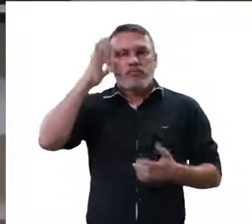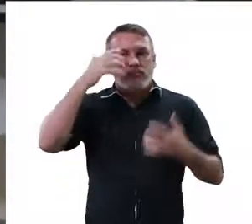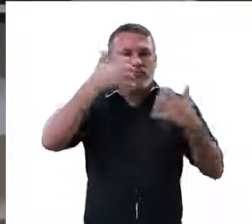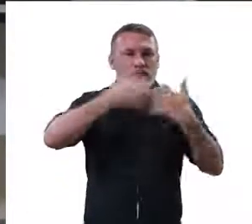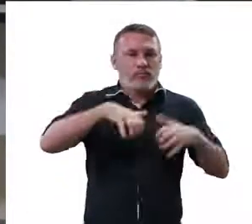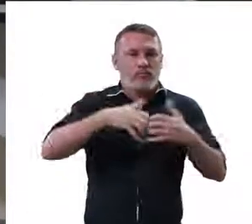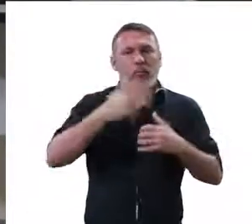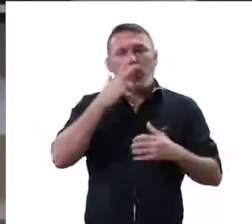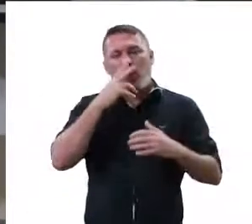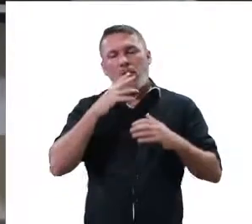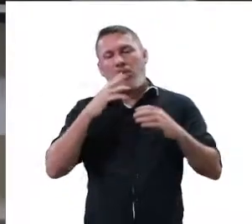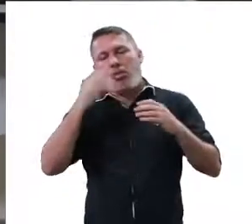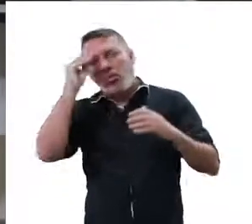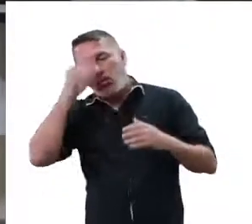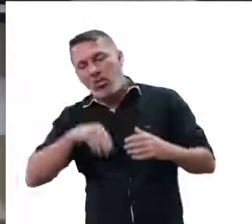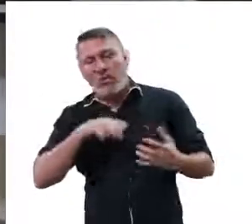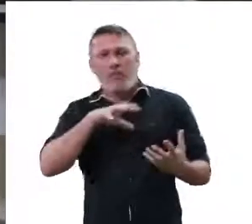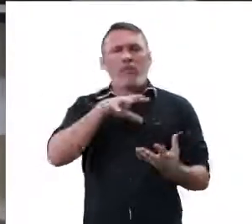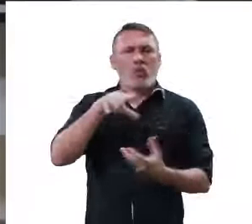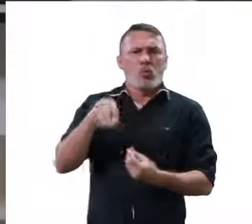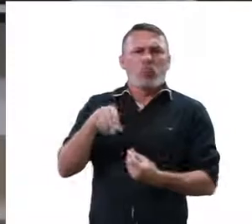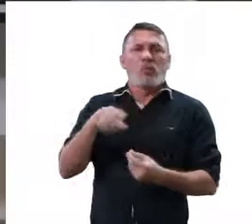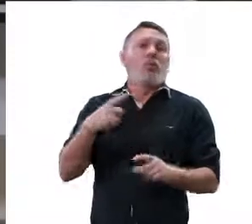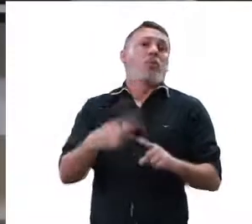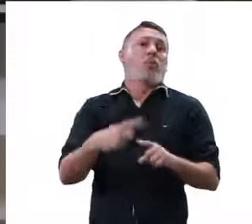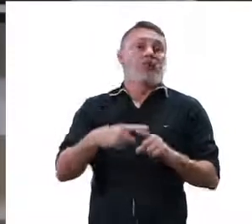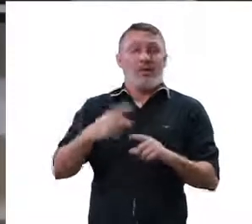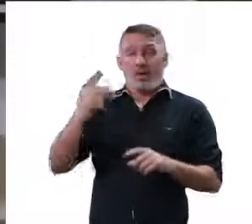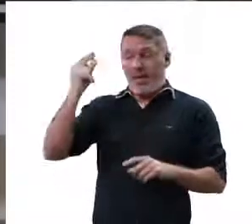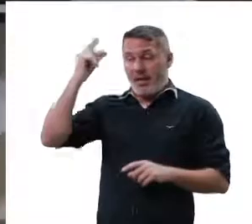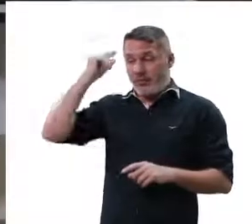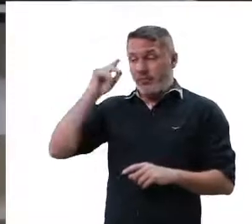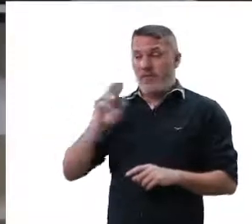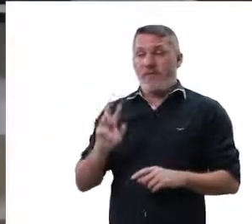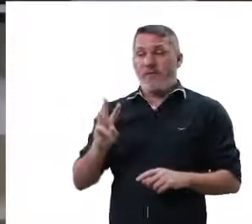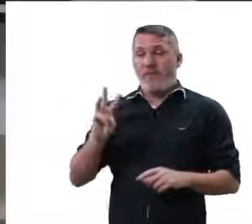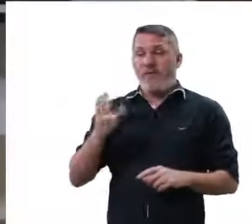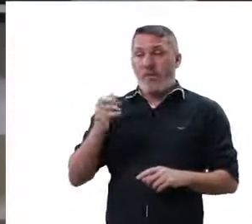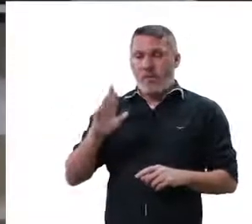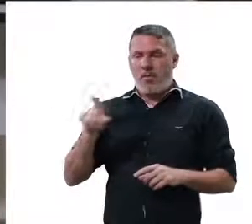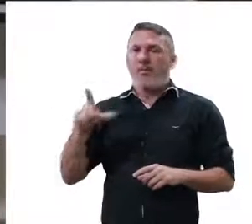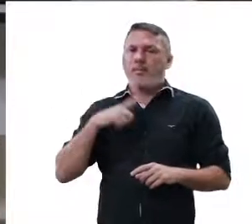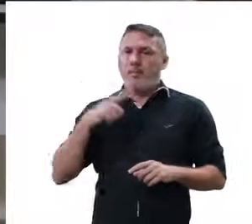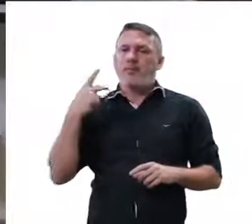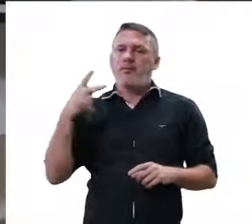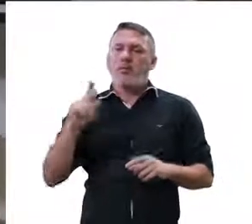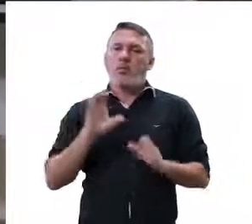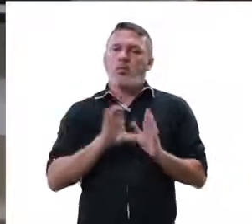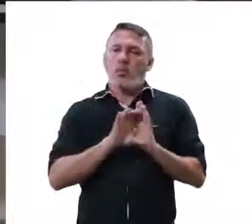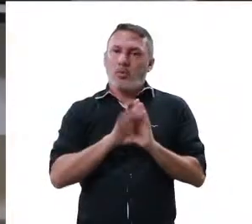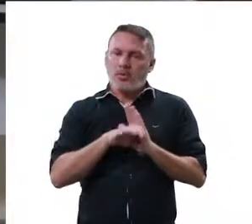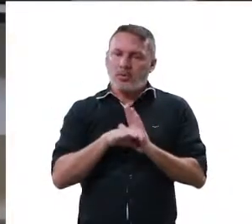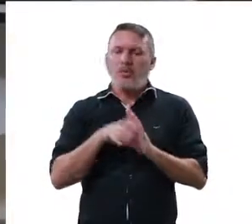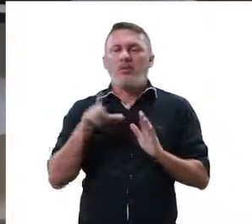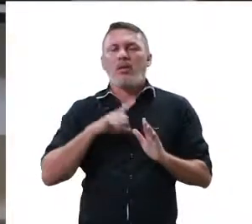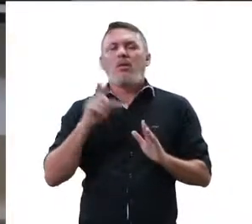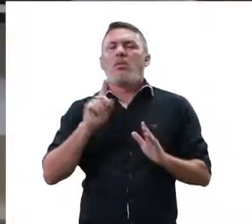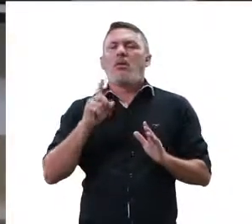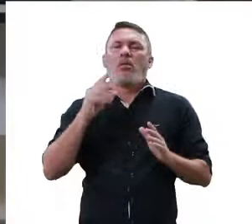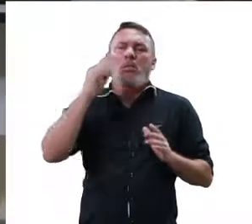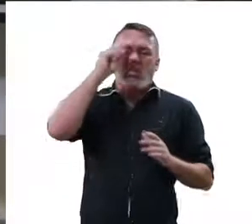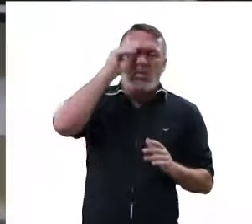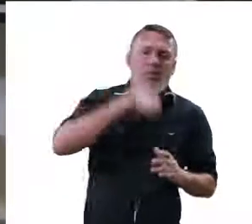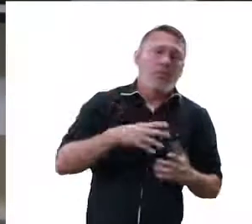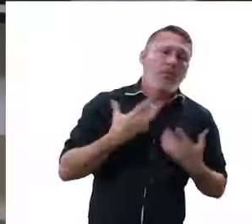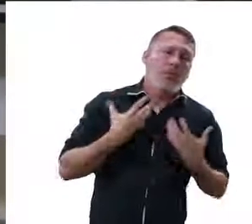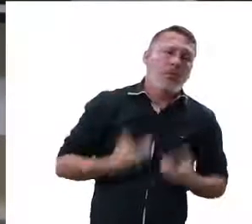pelo desencantamento do mundo. É porque antes, né, o Weber ele traz esse conceito, é um conceito bastante legal, o desencantamento